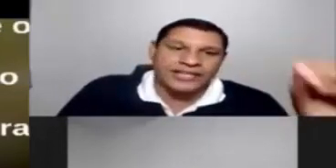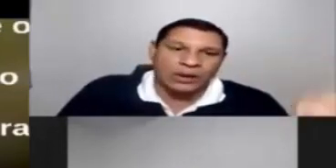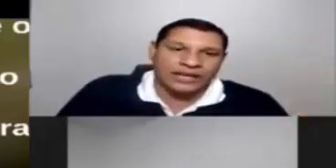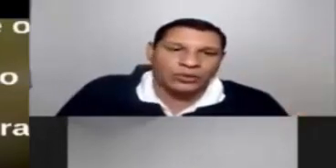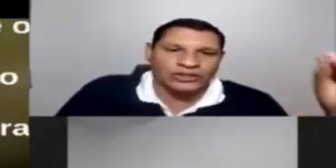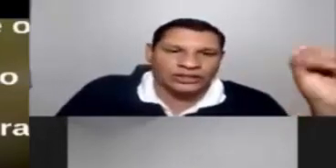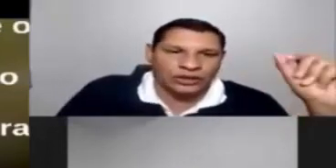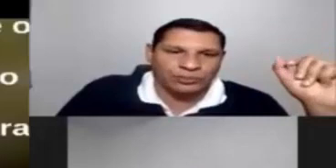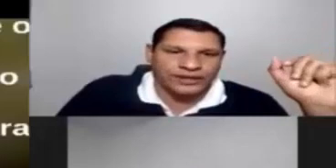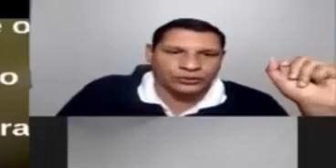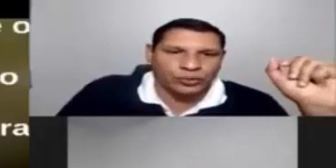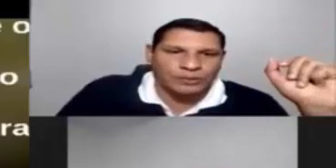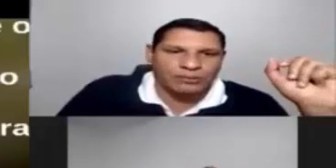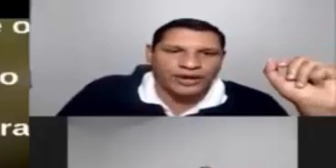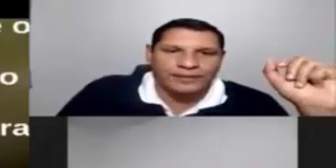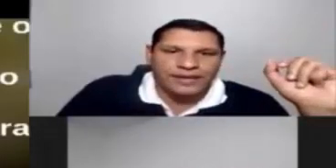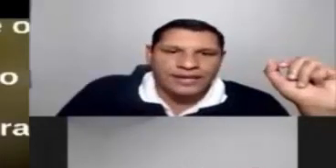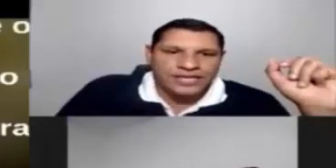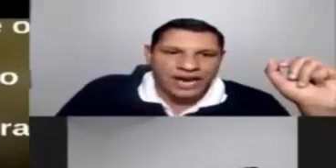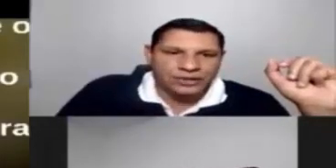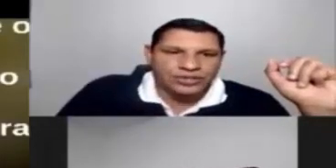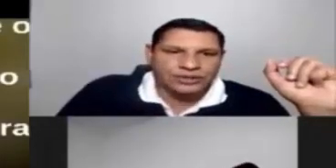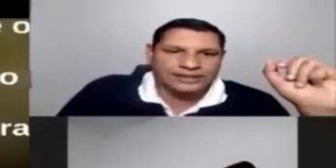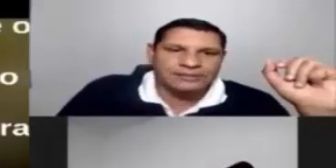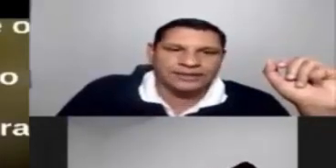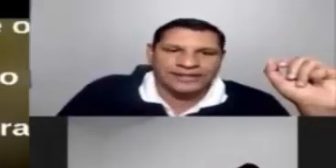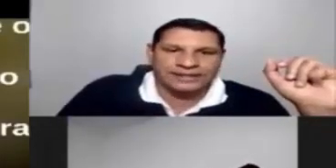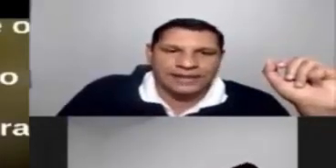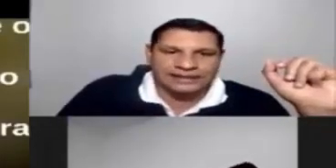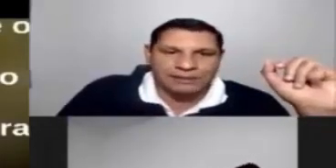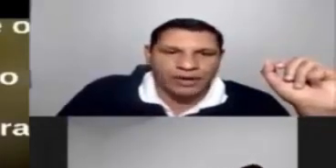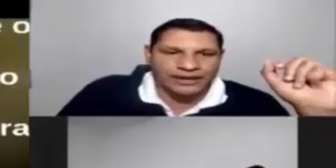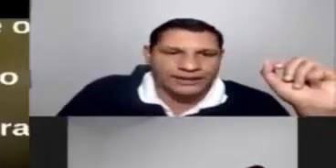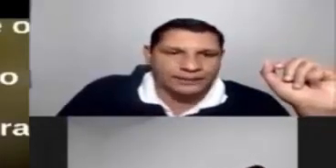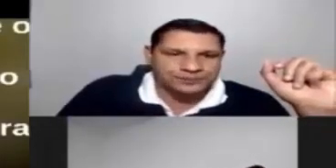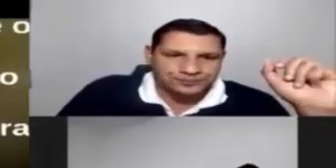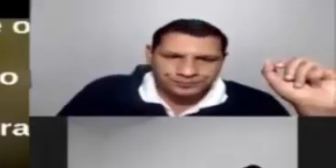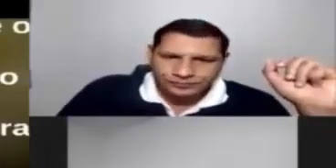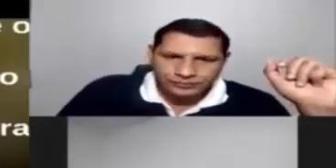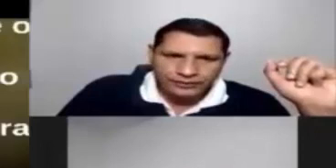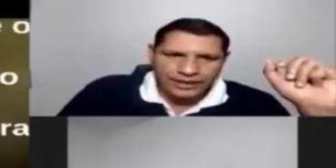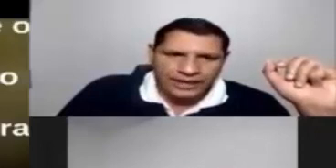Aí já é outra coisa, porque a sua memória jaz no esquecimento. Essa memória aqui